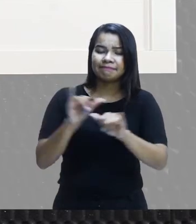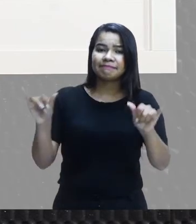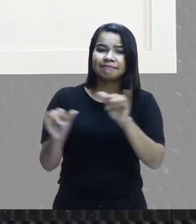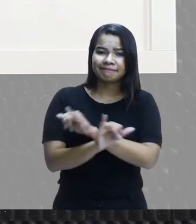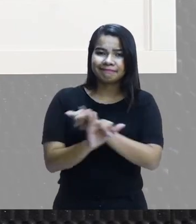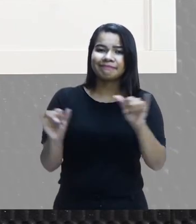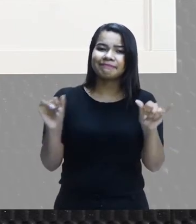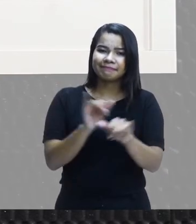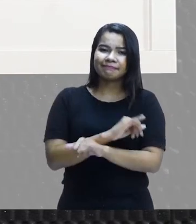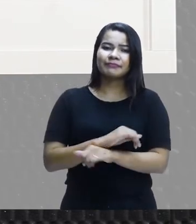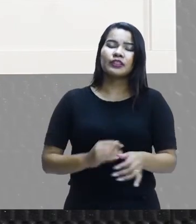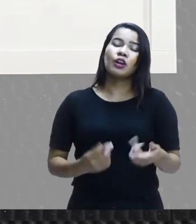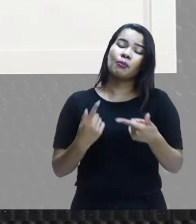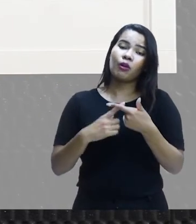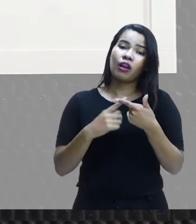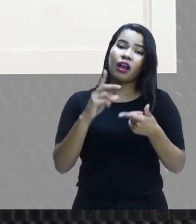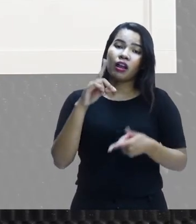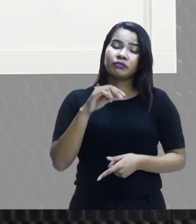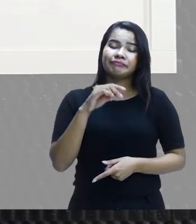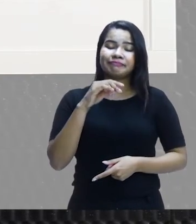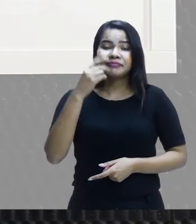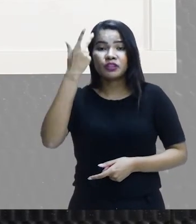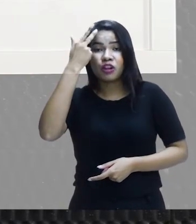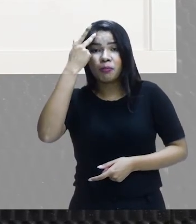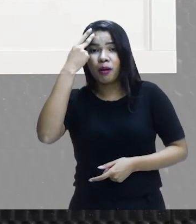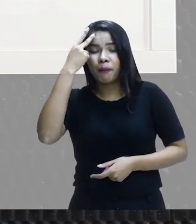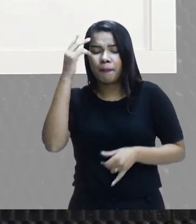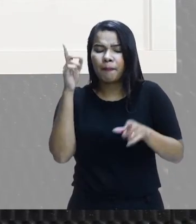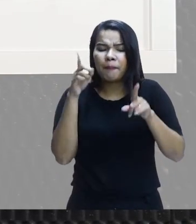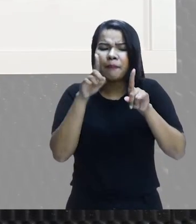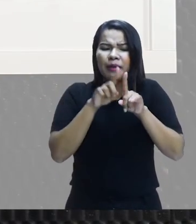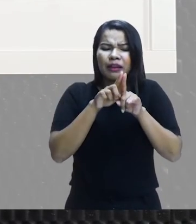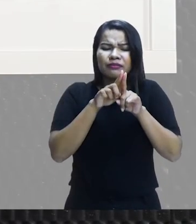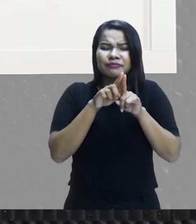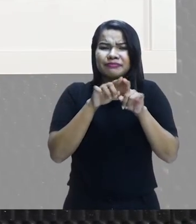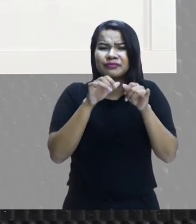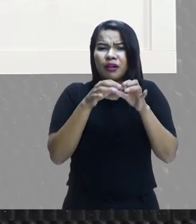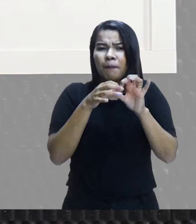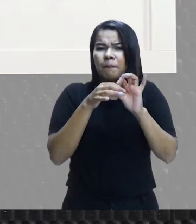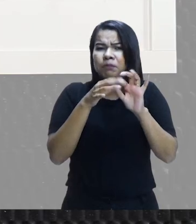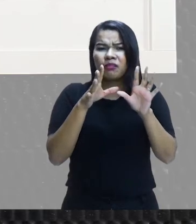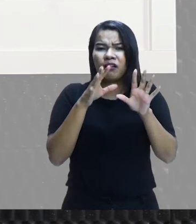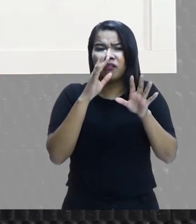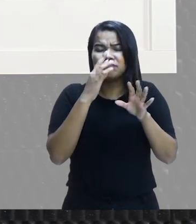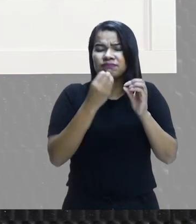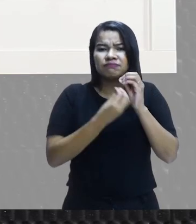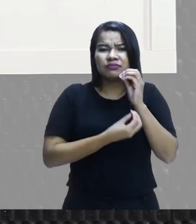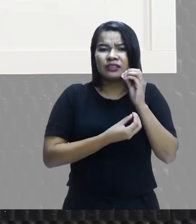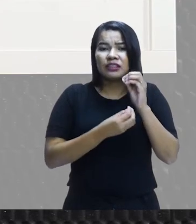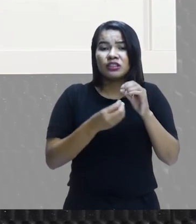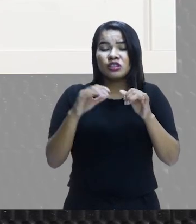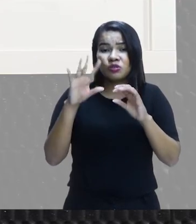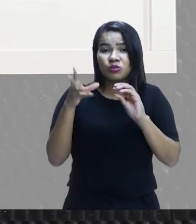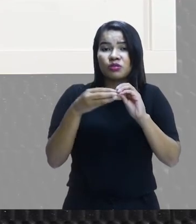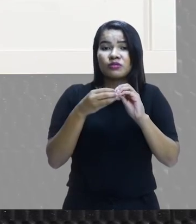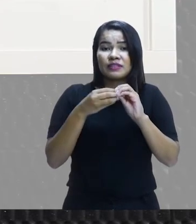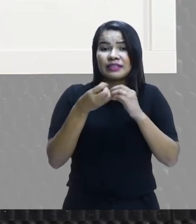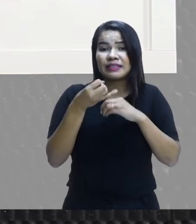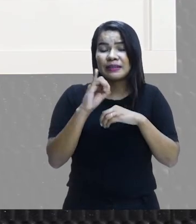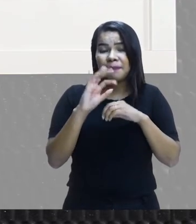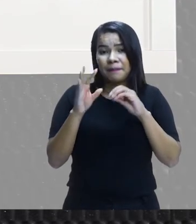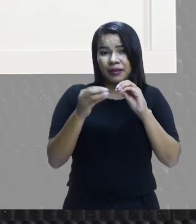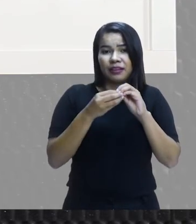Trypanosoma cruzi, tá ok? Porque é muito comum, próximo do local da picada, ela defecar. Inclusive, tem muito aluno que pensa que se pega a doença